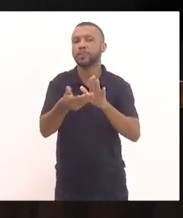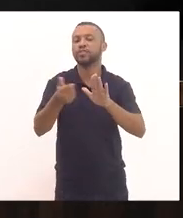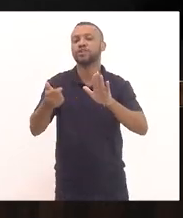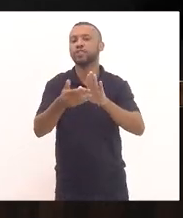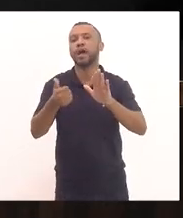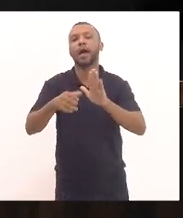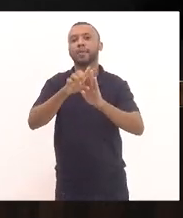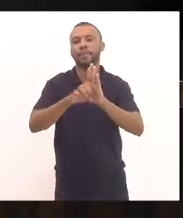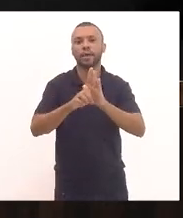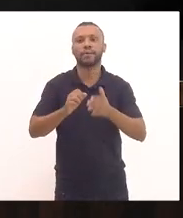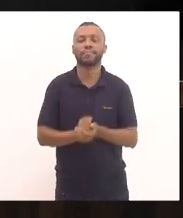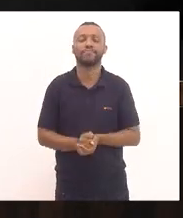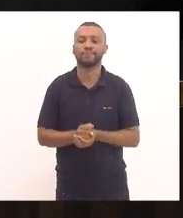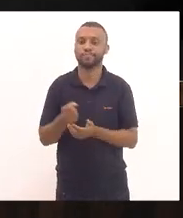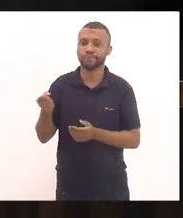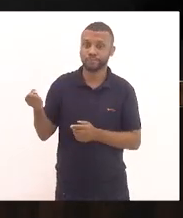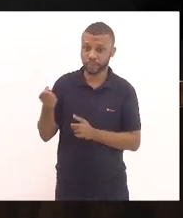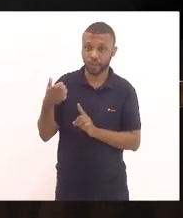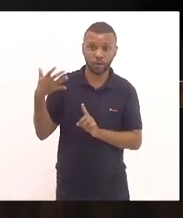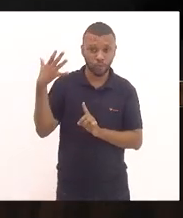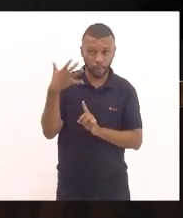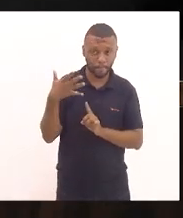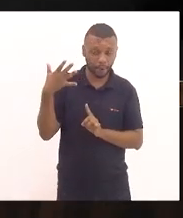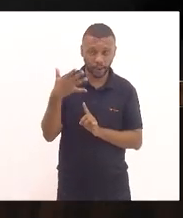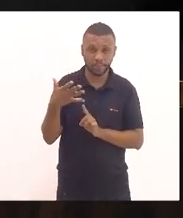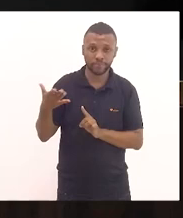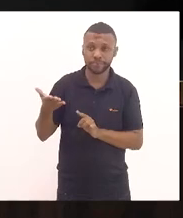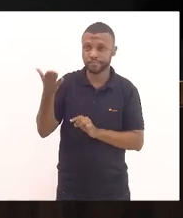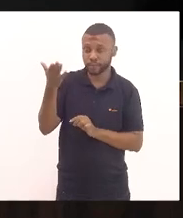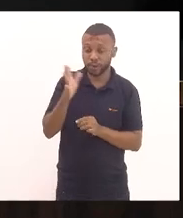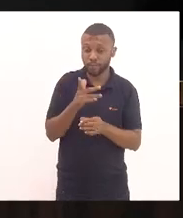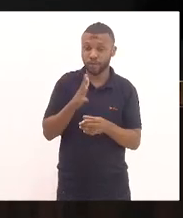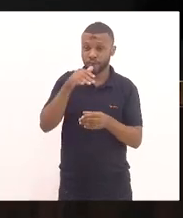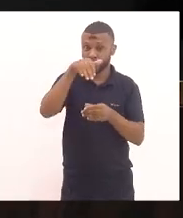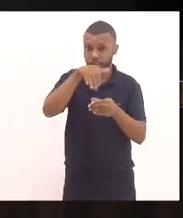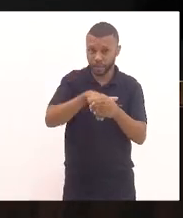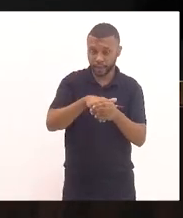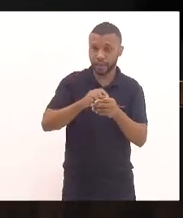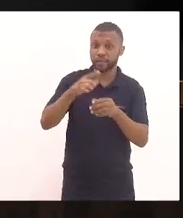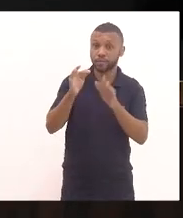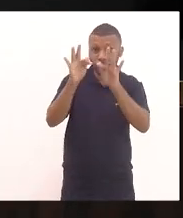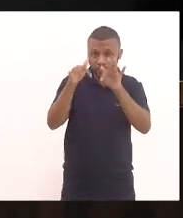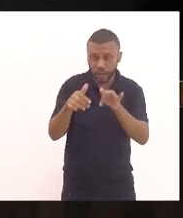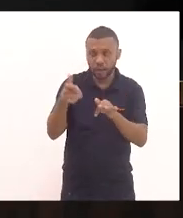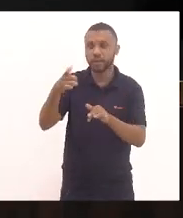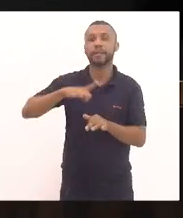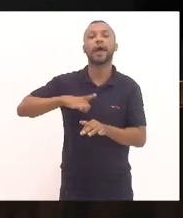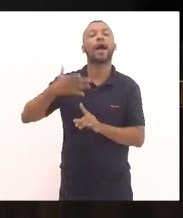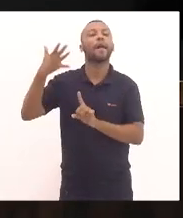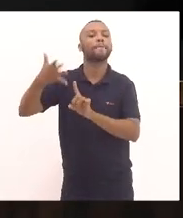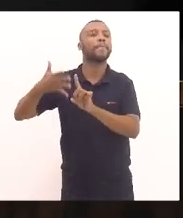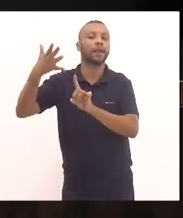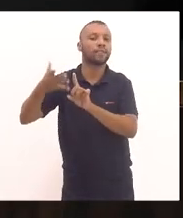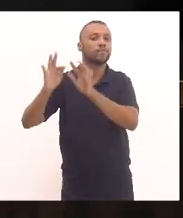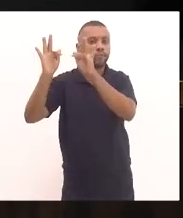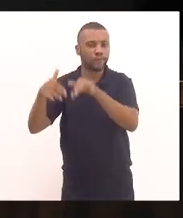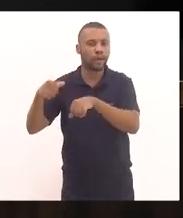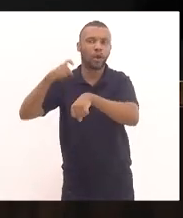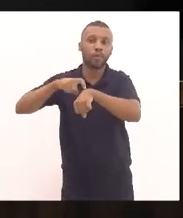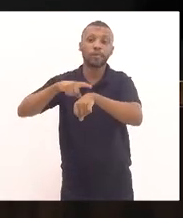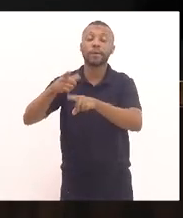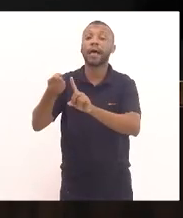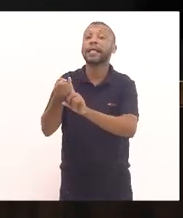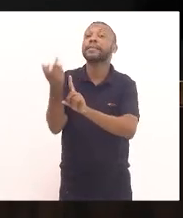emendas. Com a palavra, eu vou votar. Vossa Excelência terá a palavra ao final da pauta para fazer